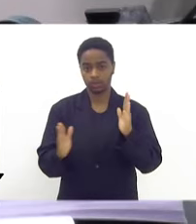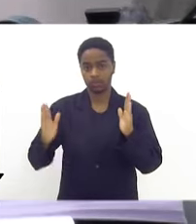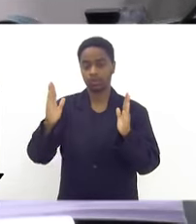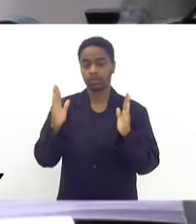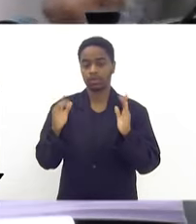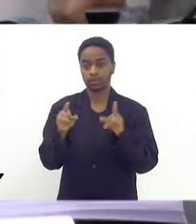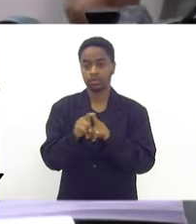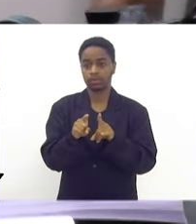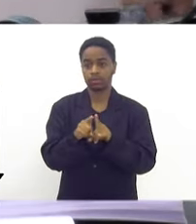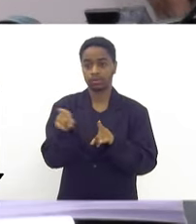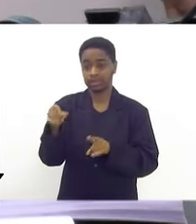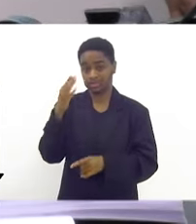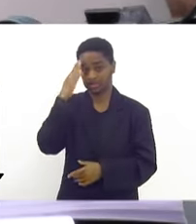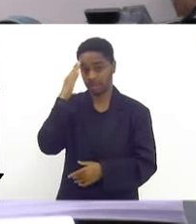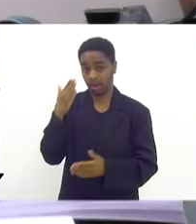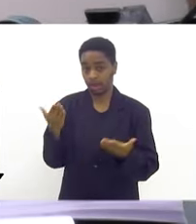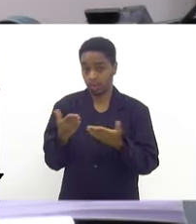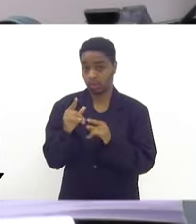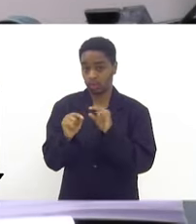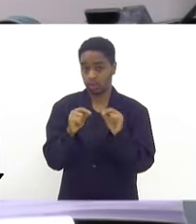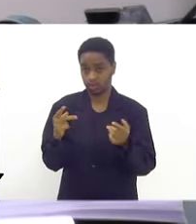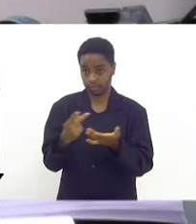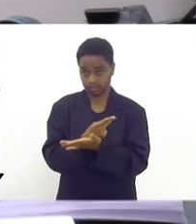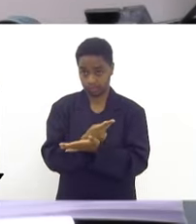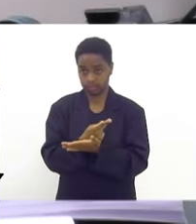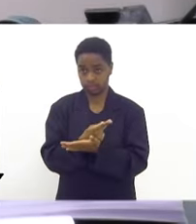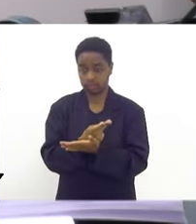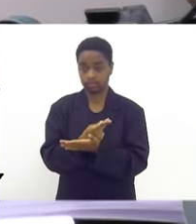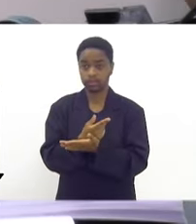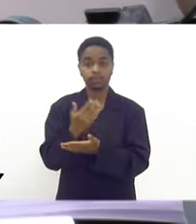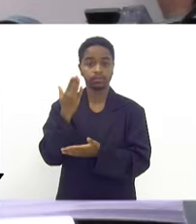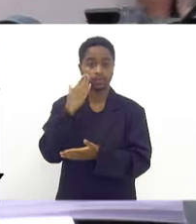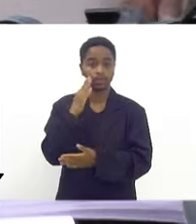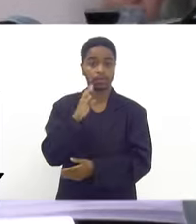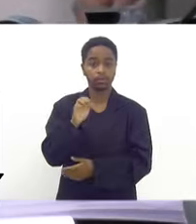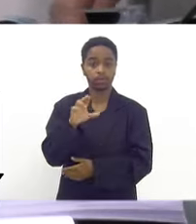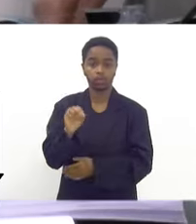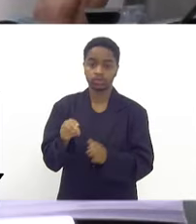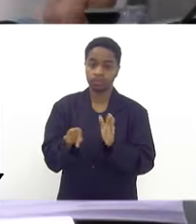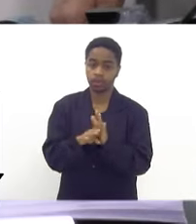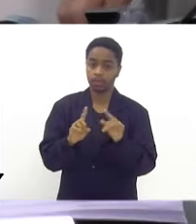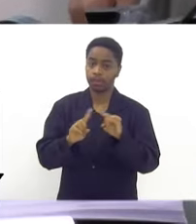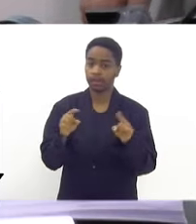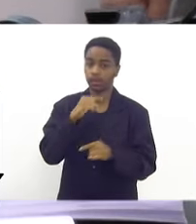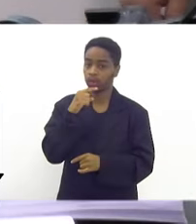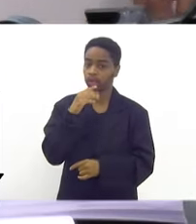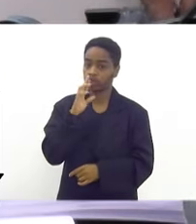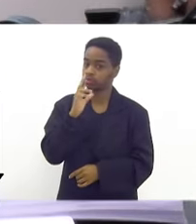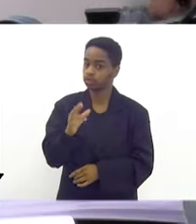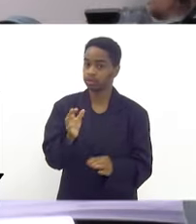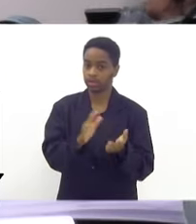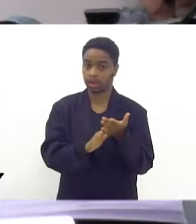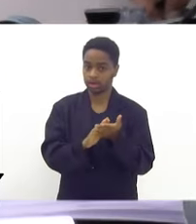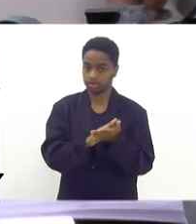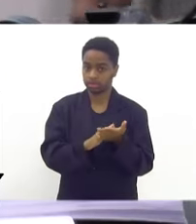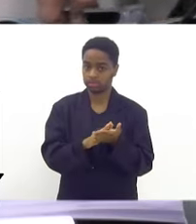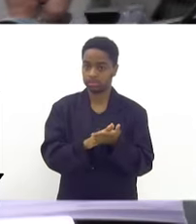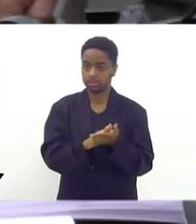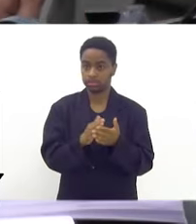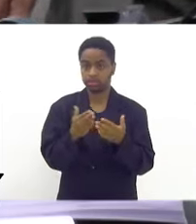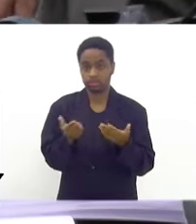e tá tomando conhecimento do que tá acontecendo tomou conhecimento que o Bruno veio e não consegui responder praticamente nada né que se